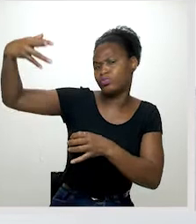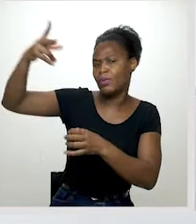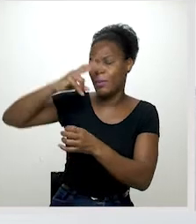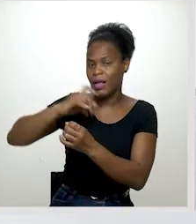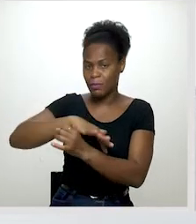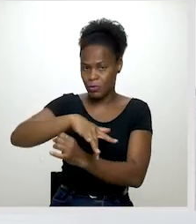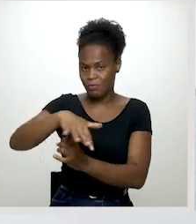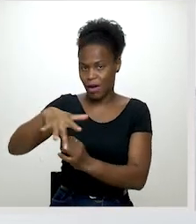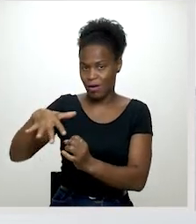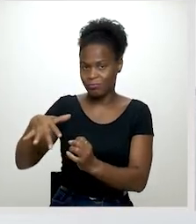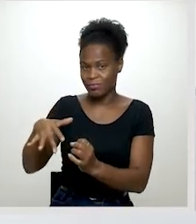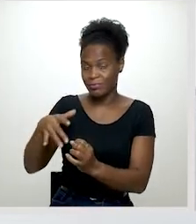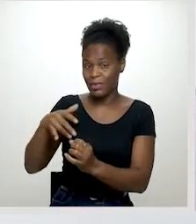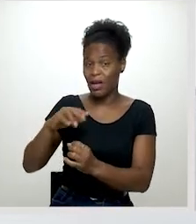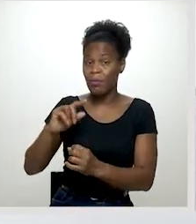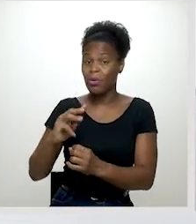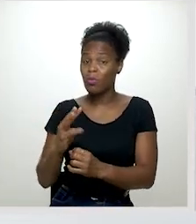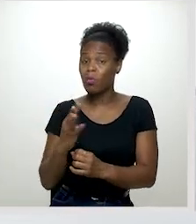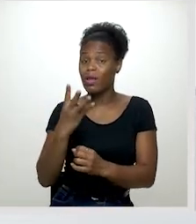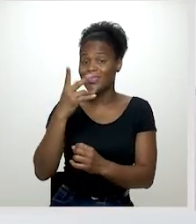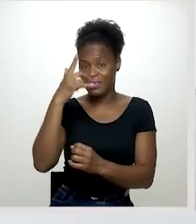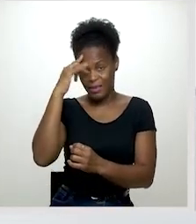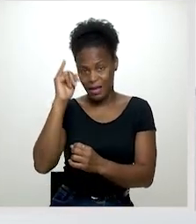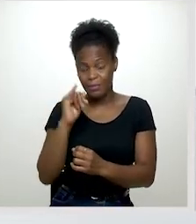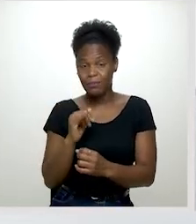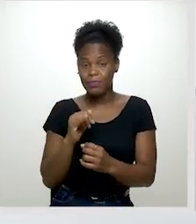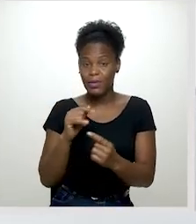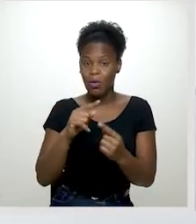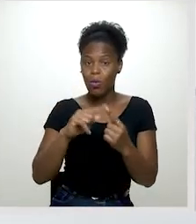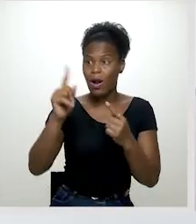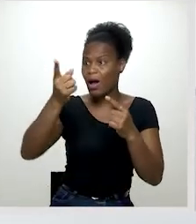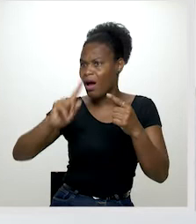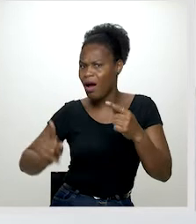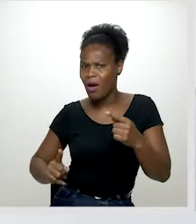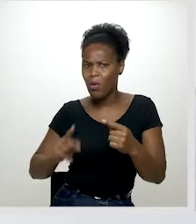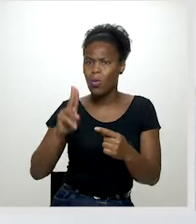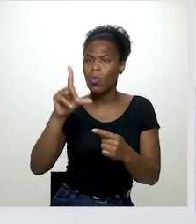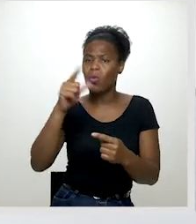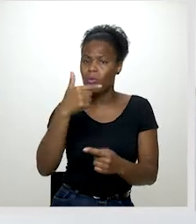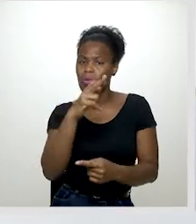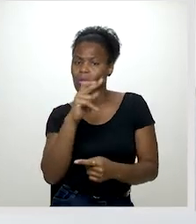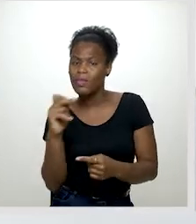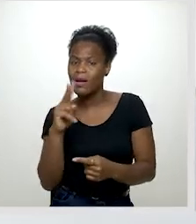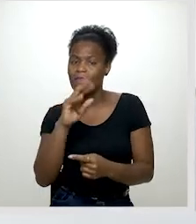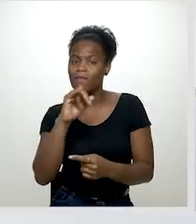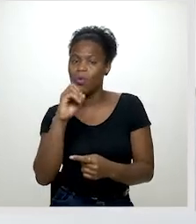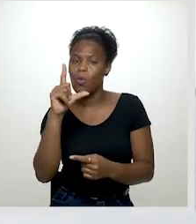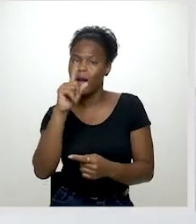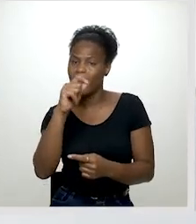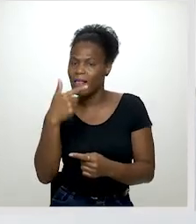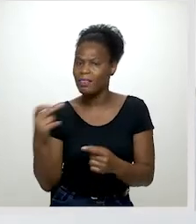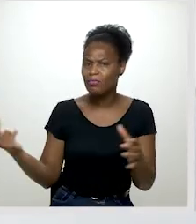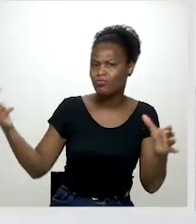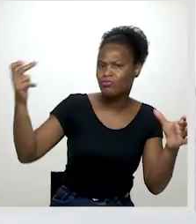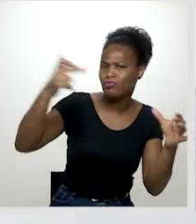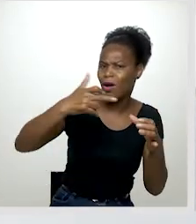A quarta ideia, os raios ultravioletas atingiriam fortemente a superfície terrestre, pois ainda